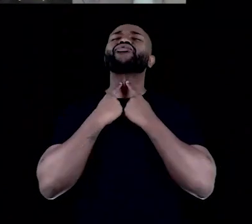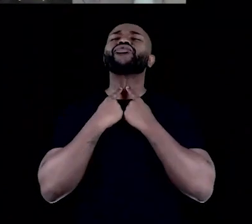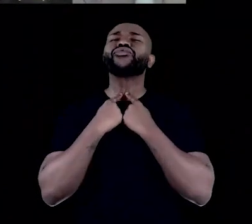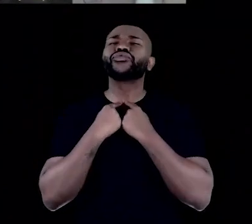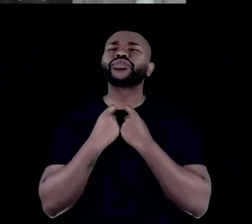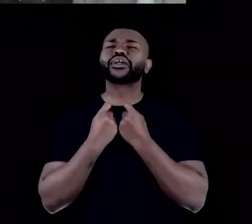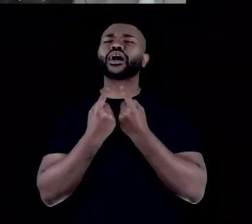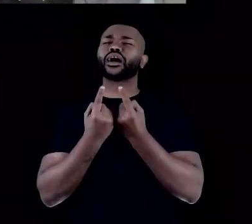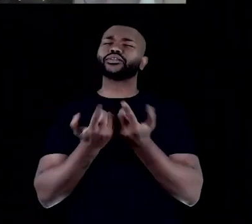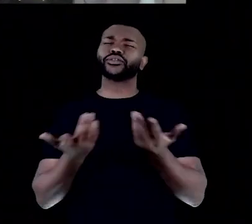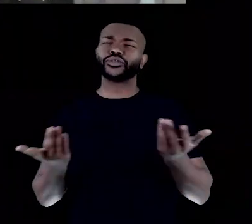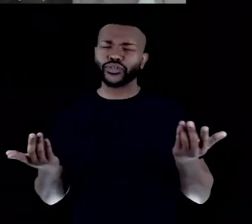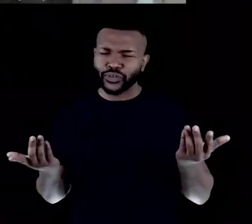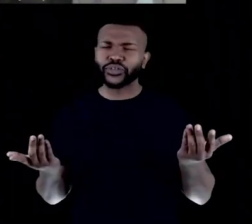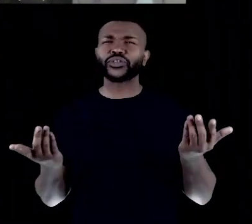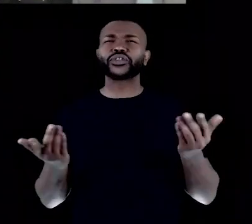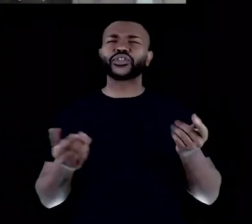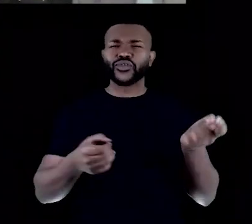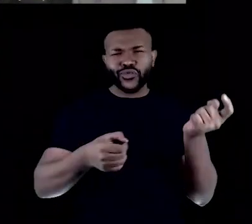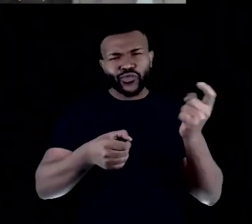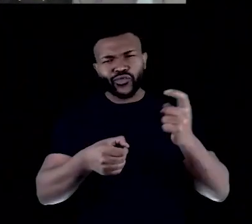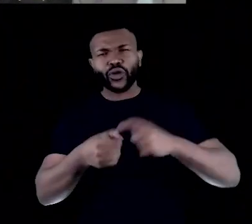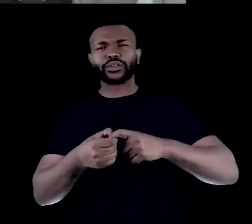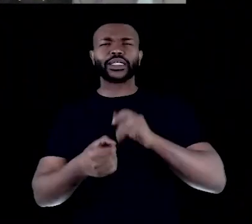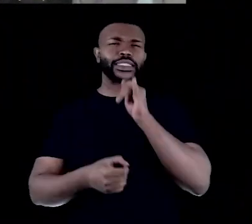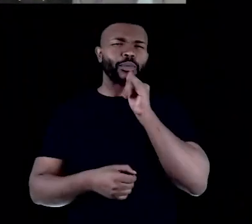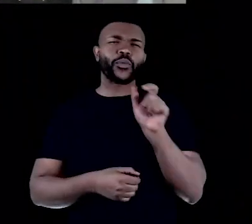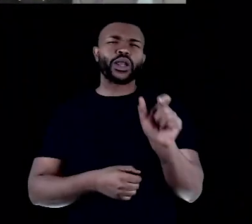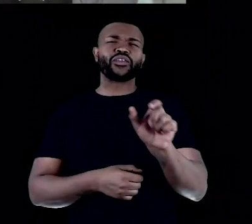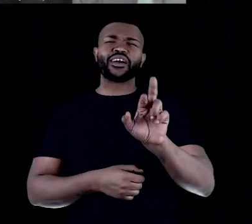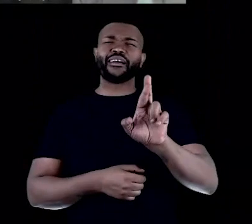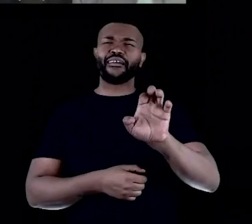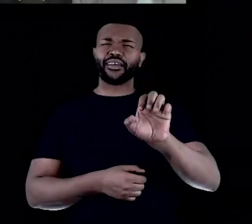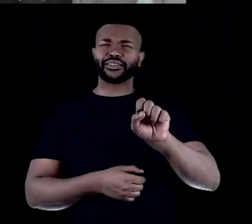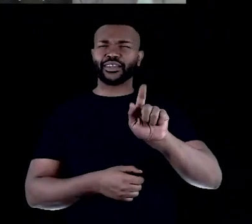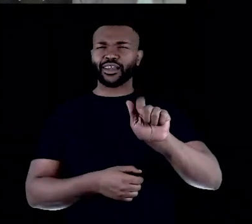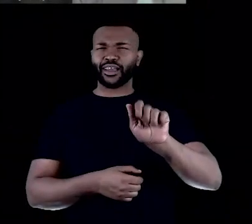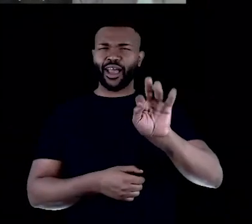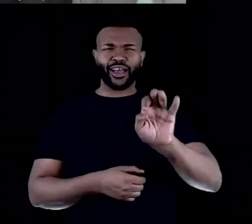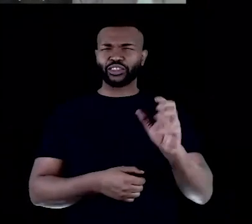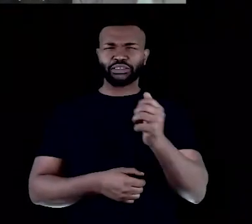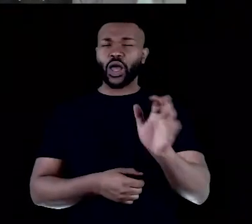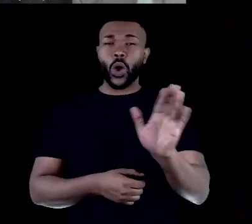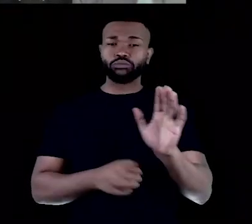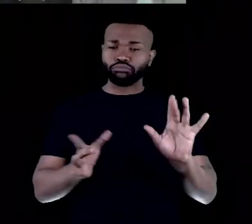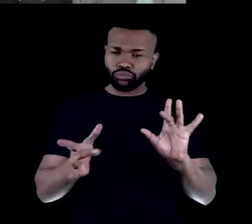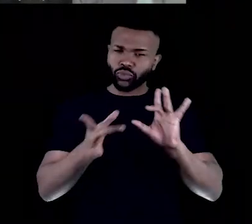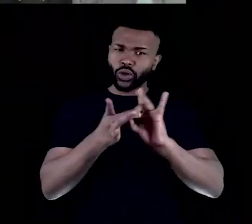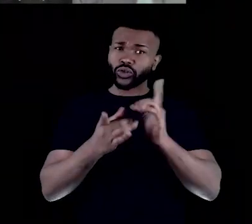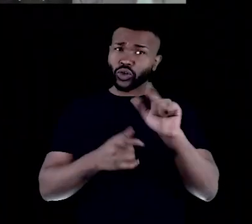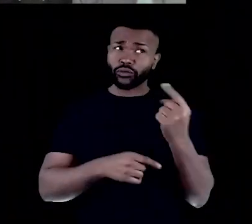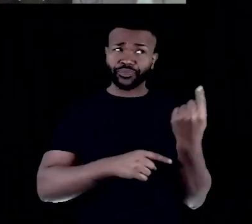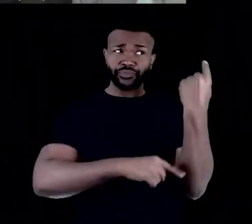esse desejo, essa vontade de um resgate, não vou falar essa palavra resgate, que é horrorosa, mas uma